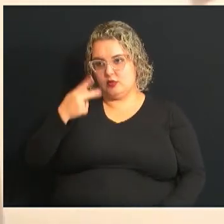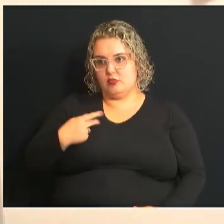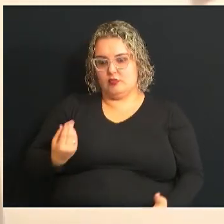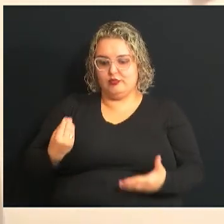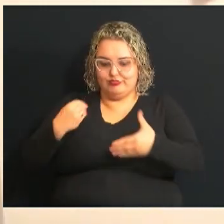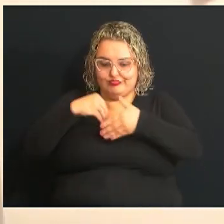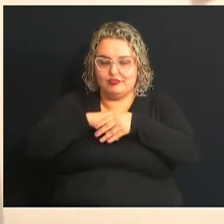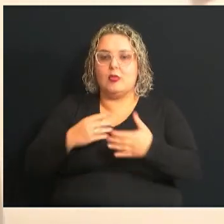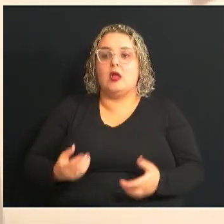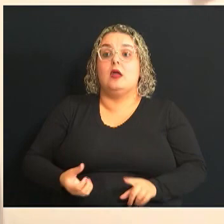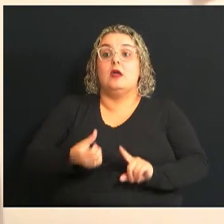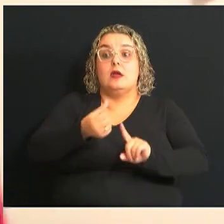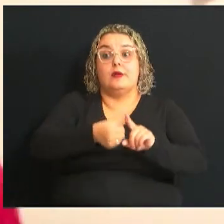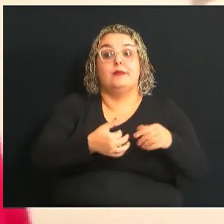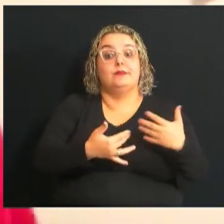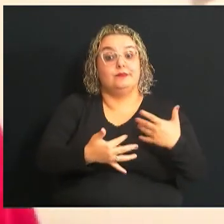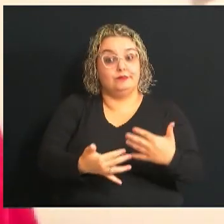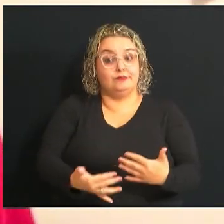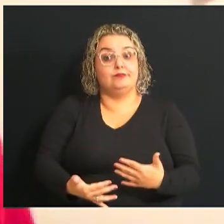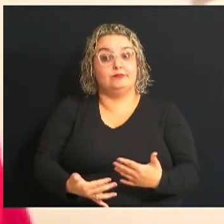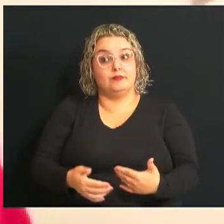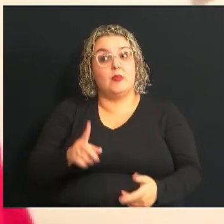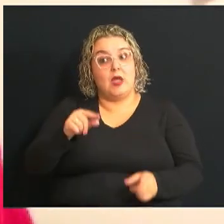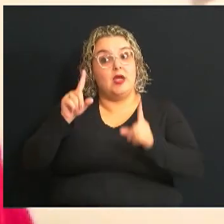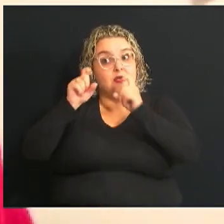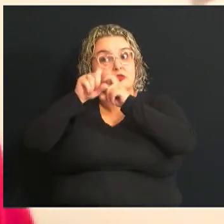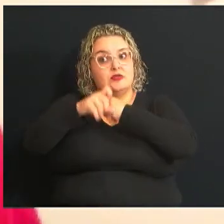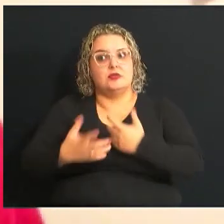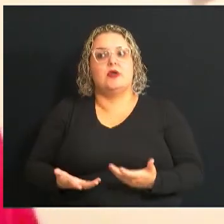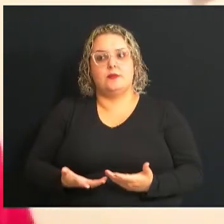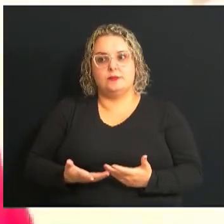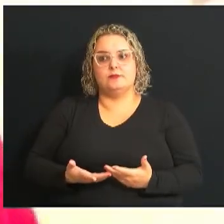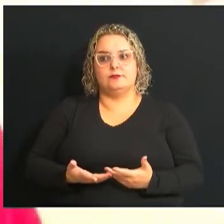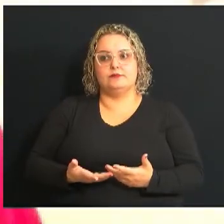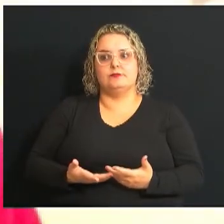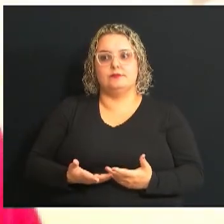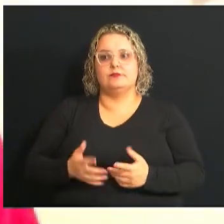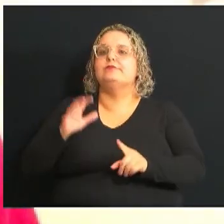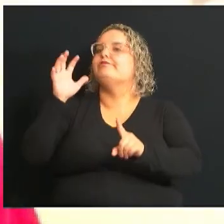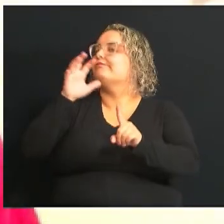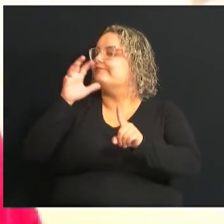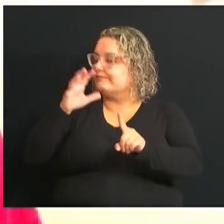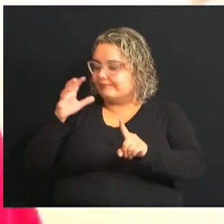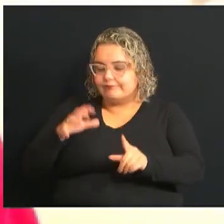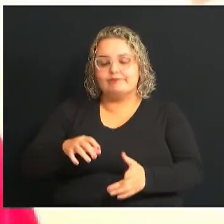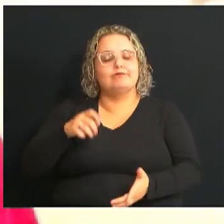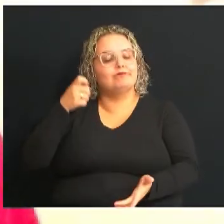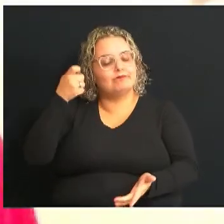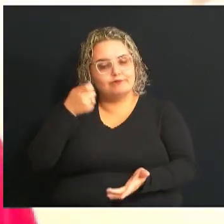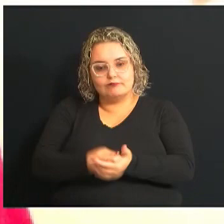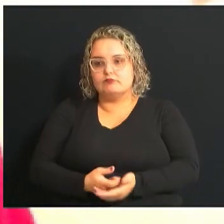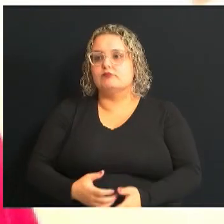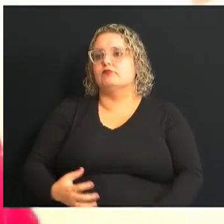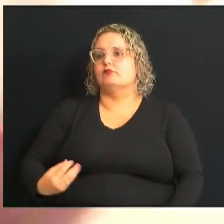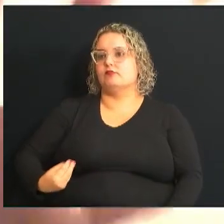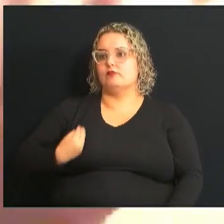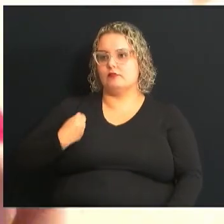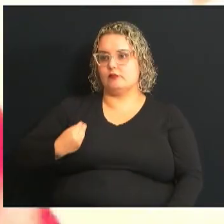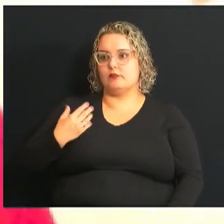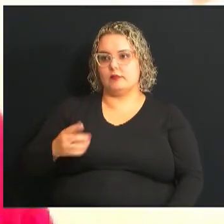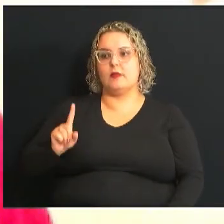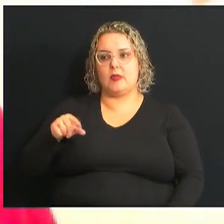muitos meses assim é muito difícil. Então, impacta muito o estilo de vida e isso é importantíssimo. Não é